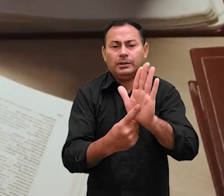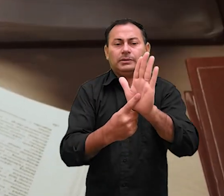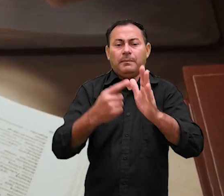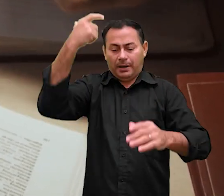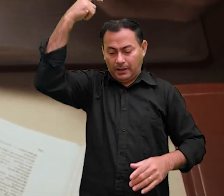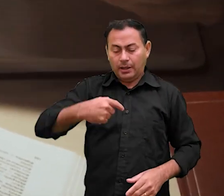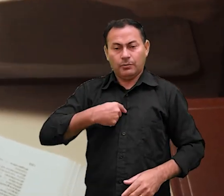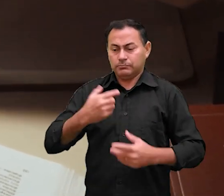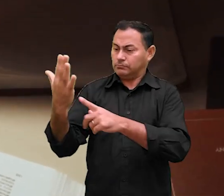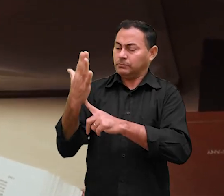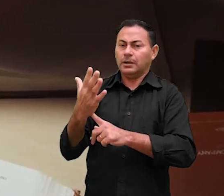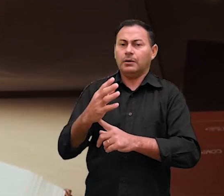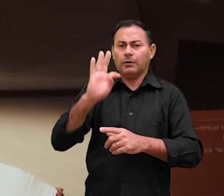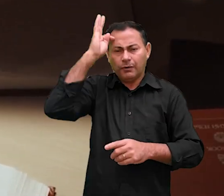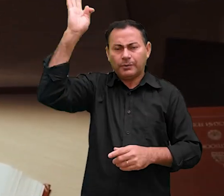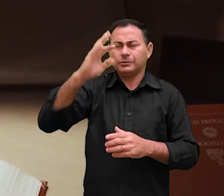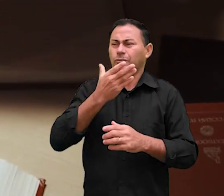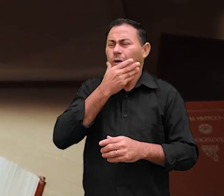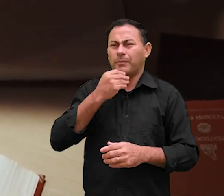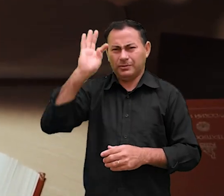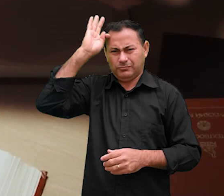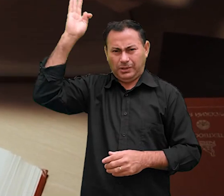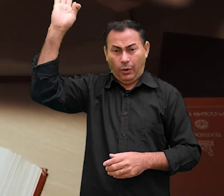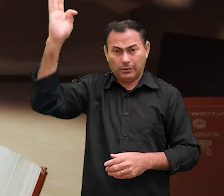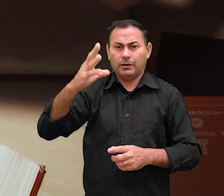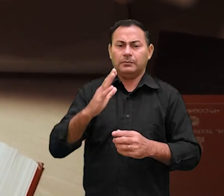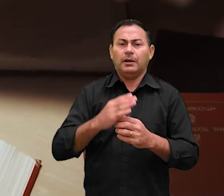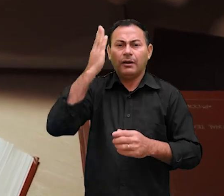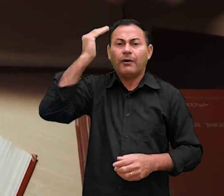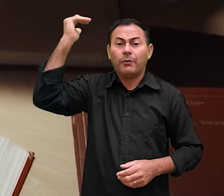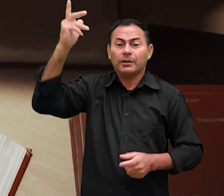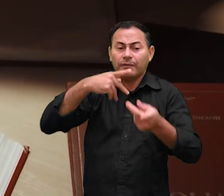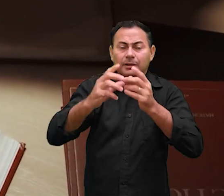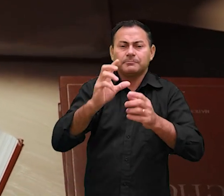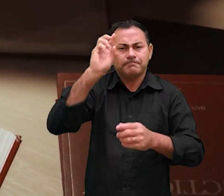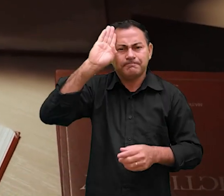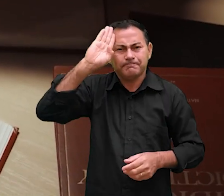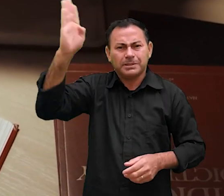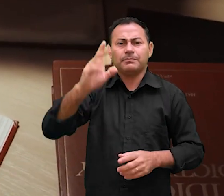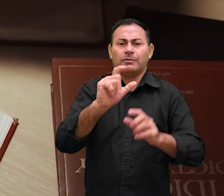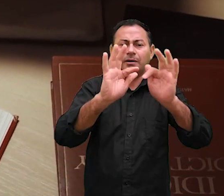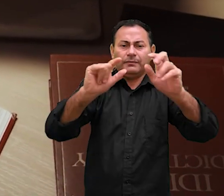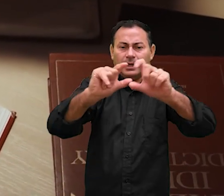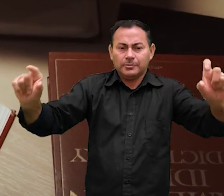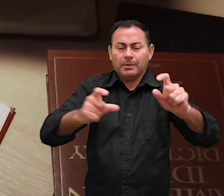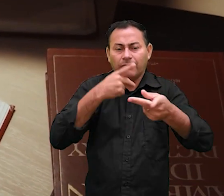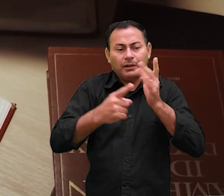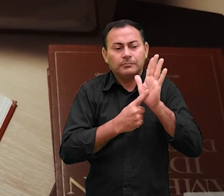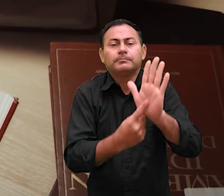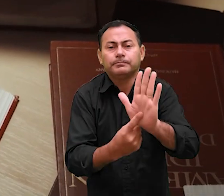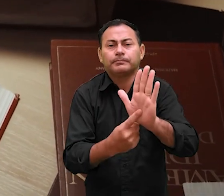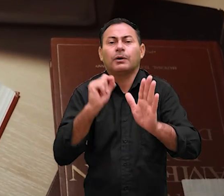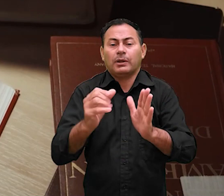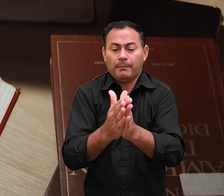para mim. O famoso teólogo Oswald Chambers diz que é a frase-chave de toda a Bíblia. Esse anunciado nos